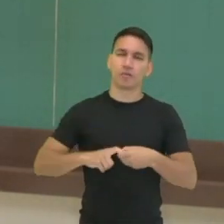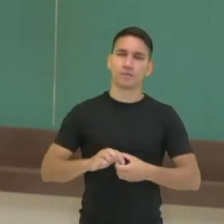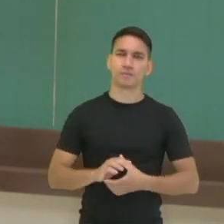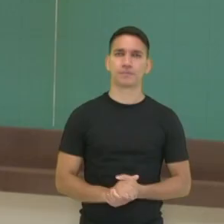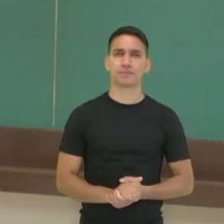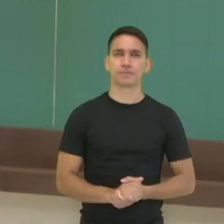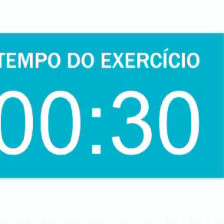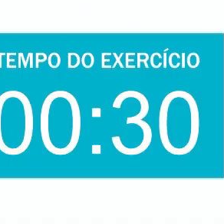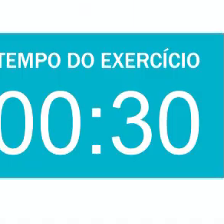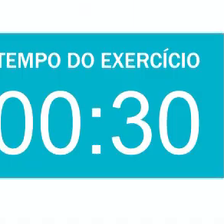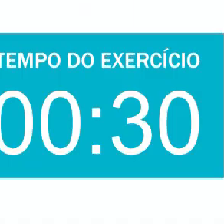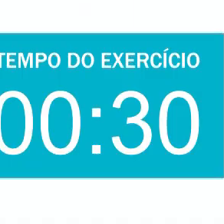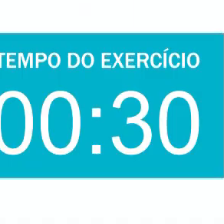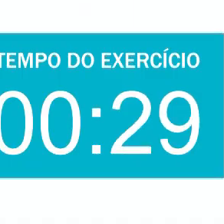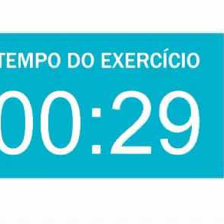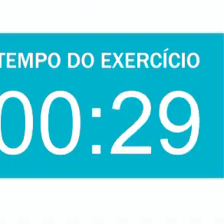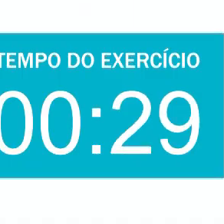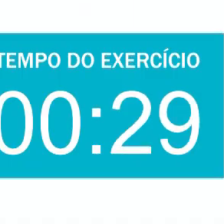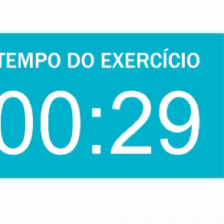retorno.